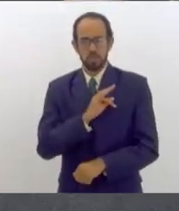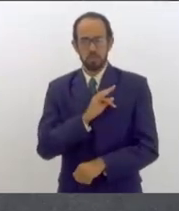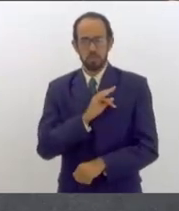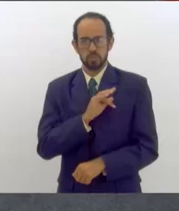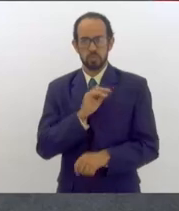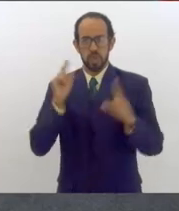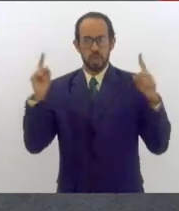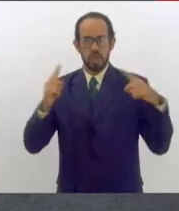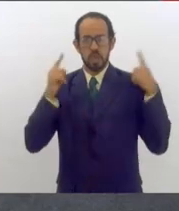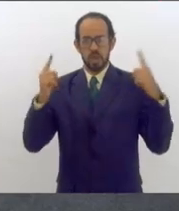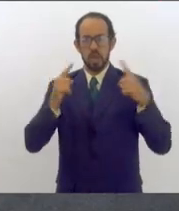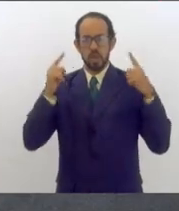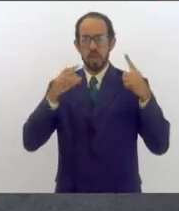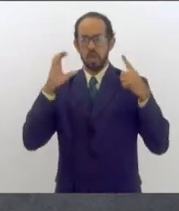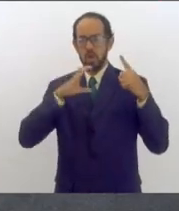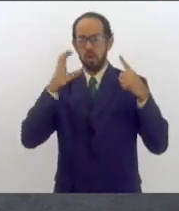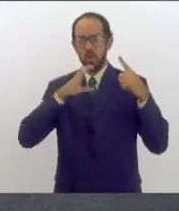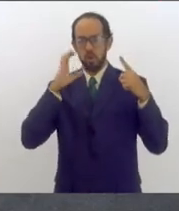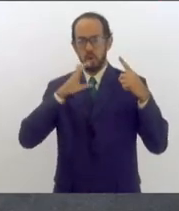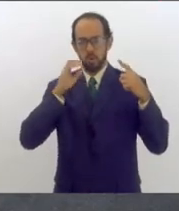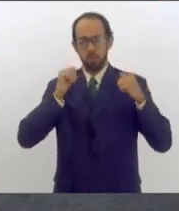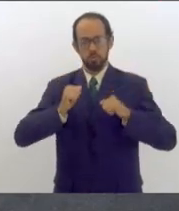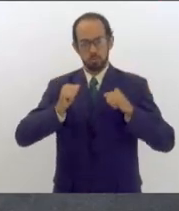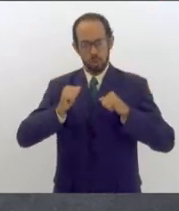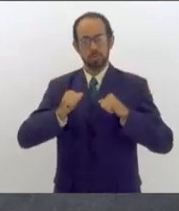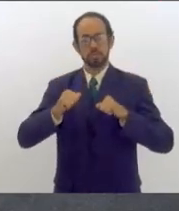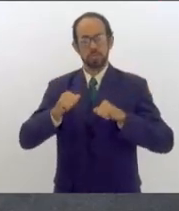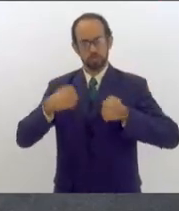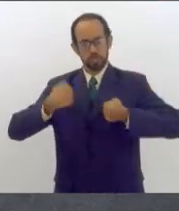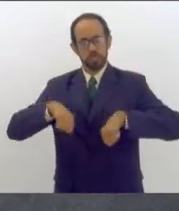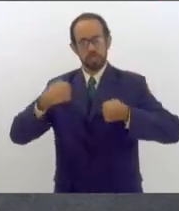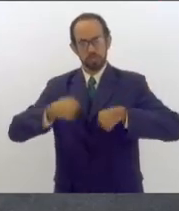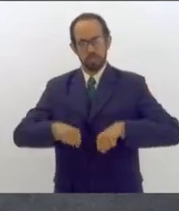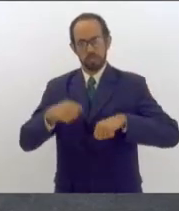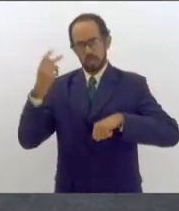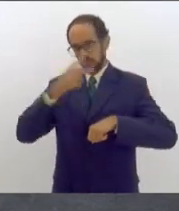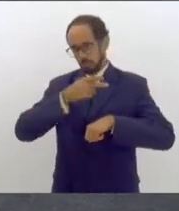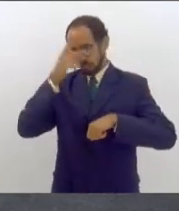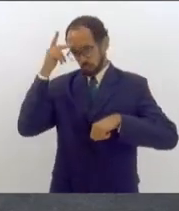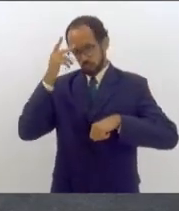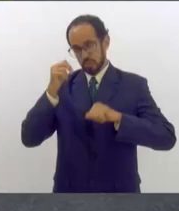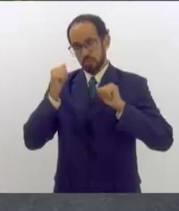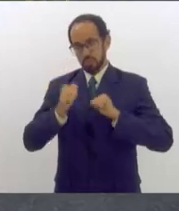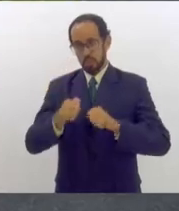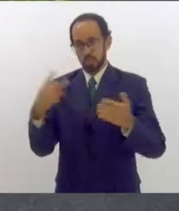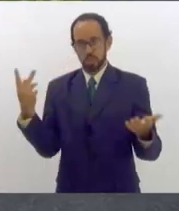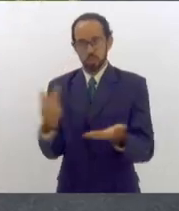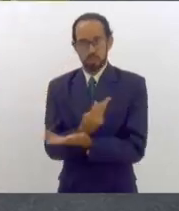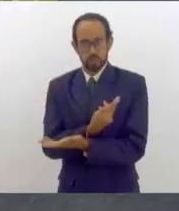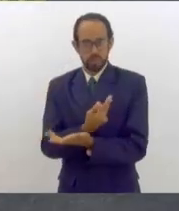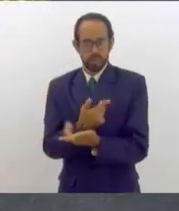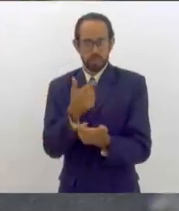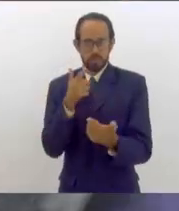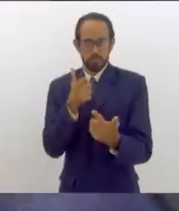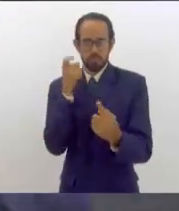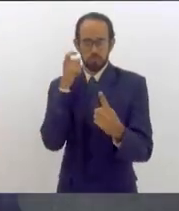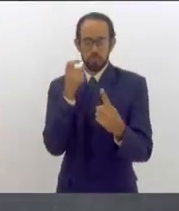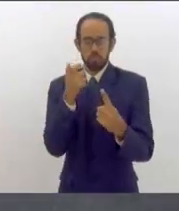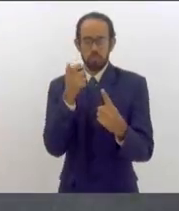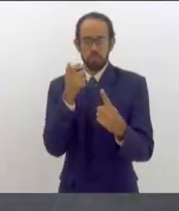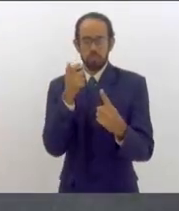ambulâncias que possam ser úteis para pessoas que possam vir a ser atingidas seja